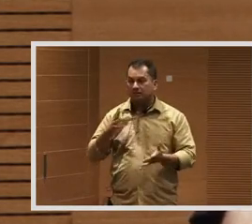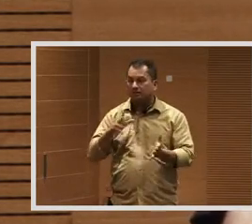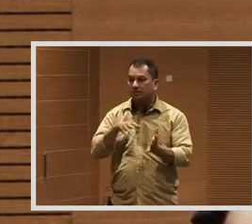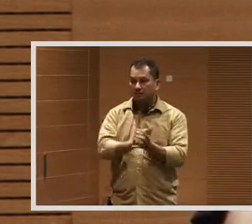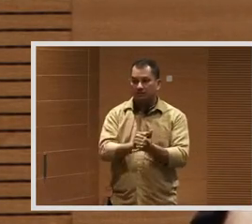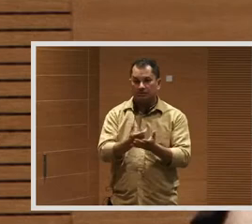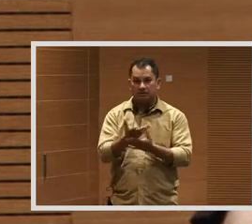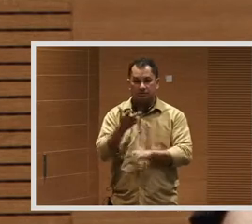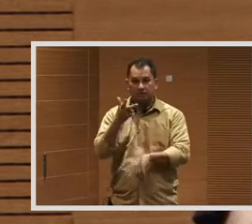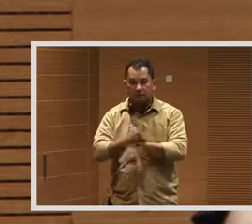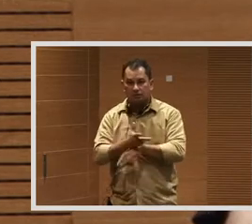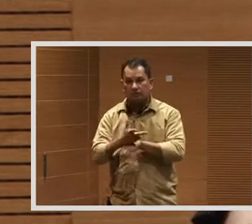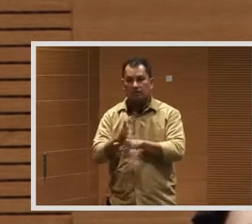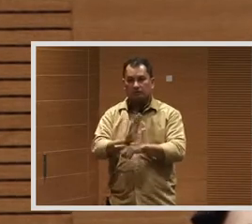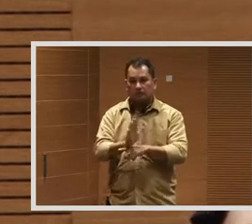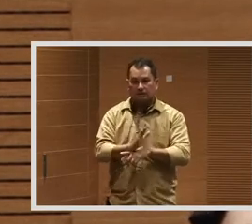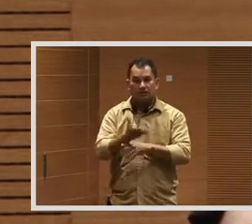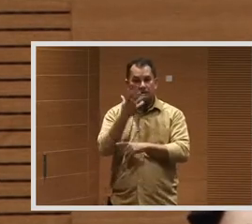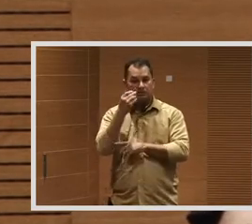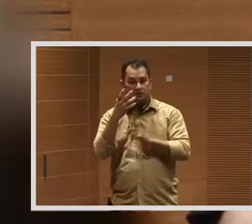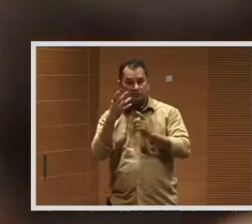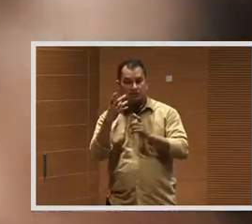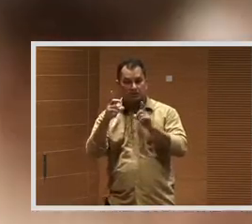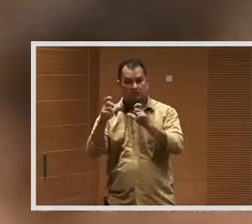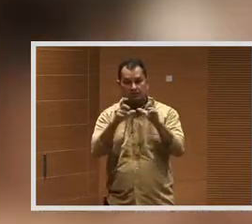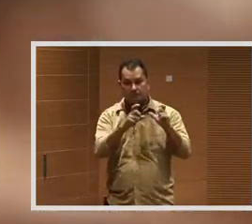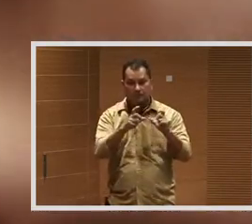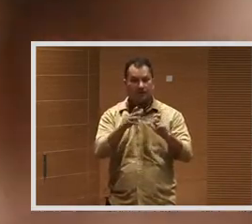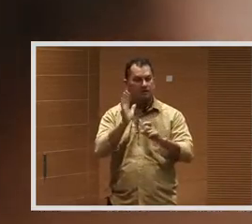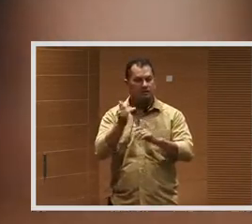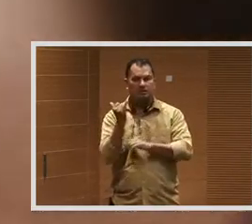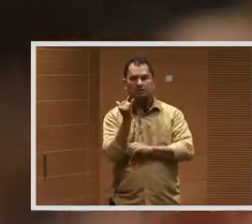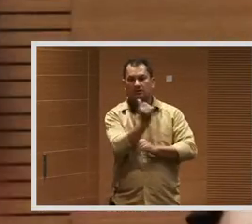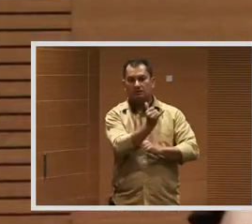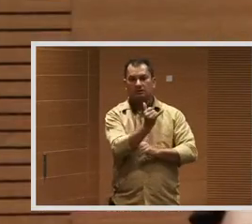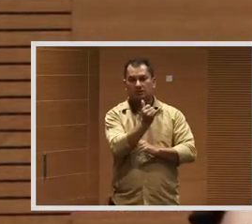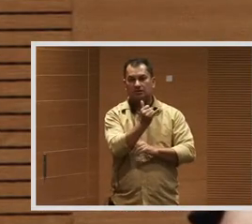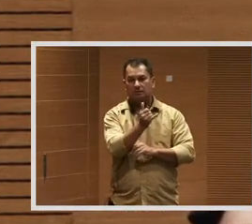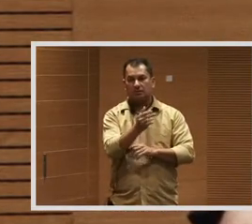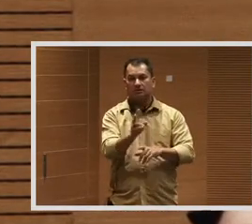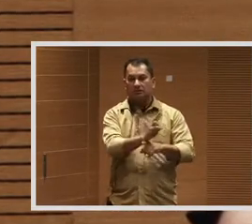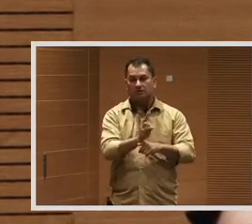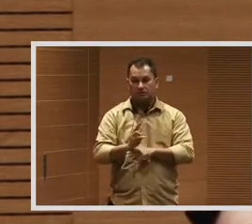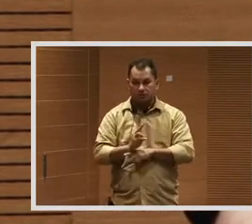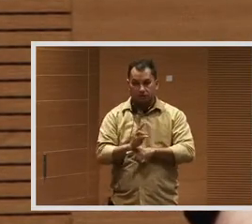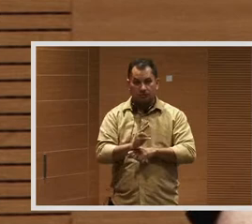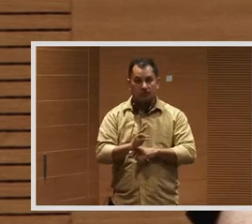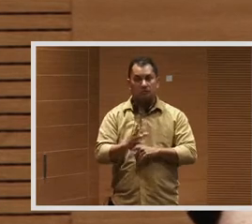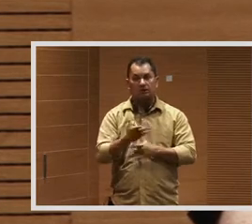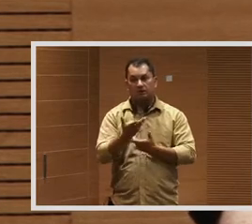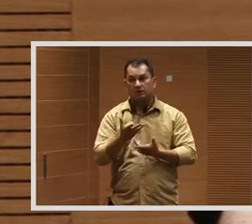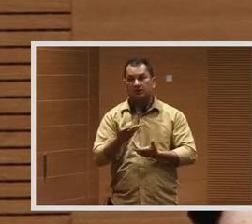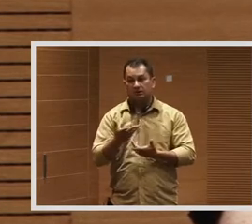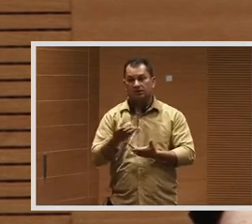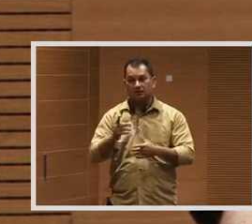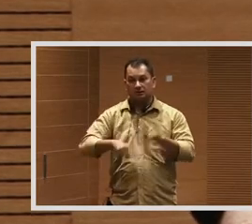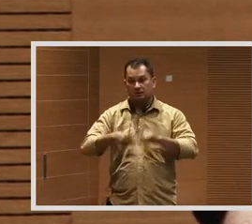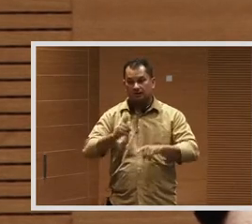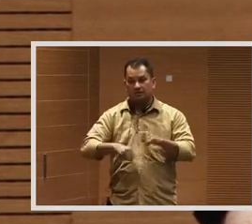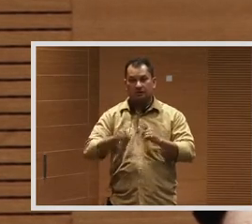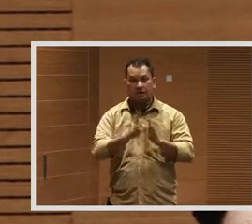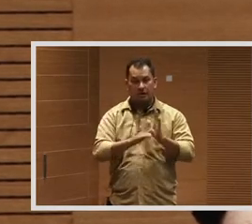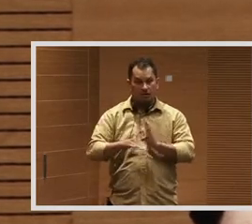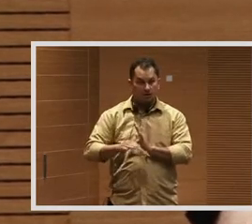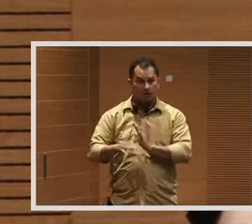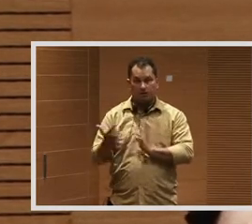outro, nós já informamos formalmente o furto do material aqui, que é o material. Foram furtadas outras coisas, isso